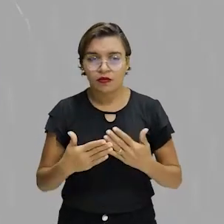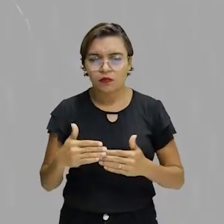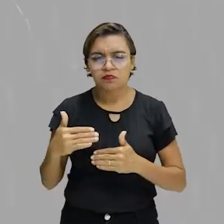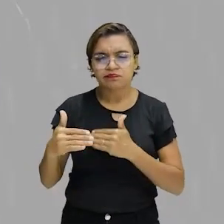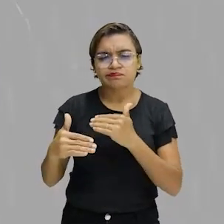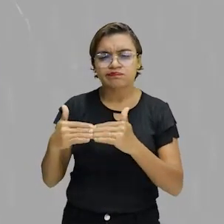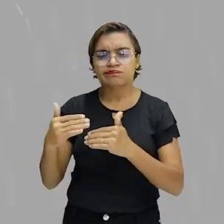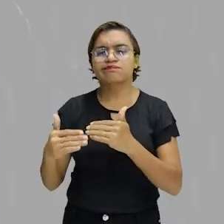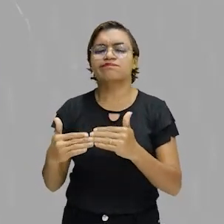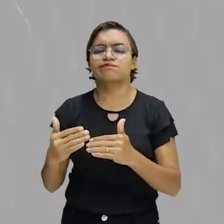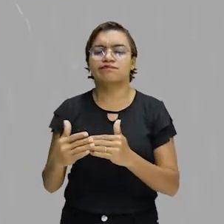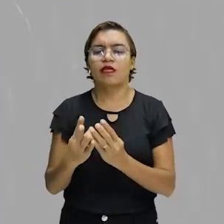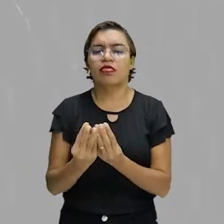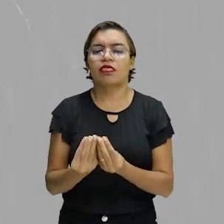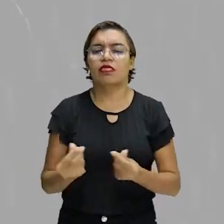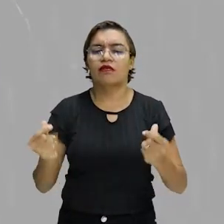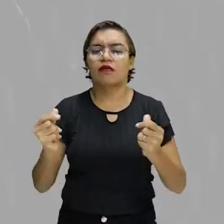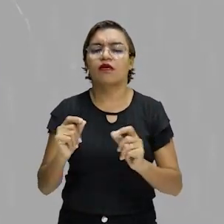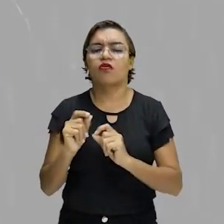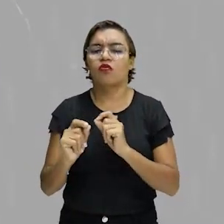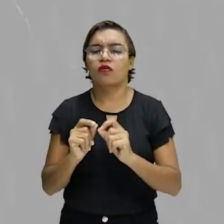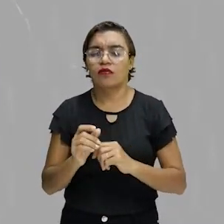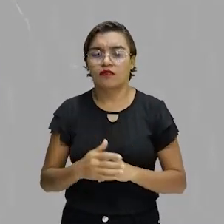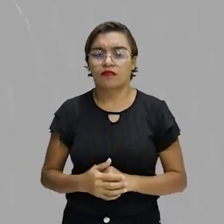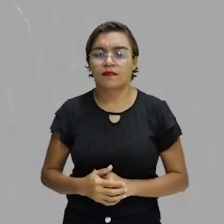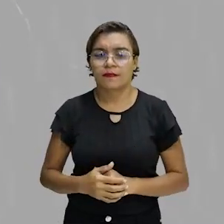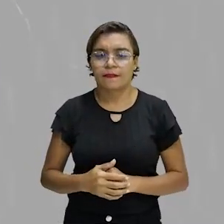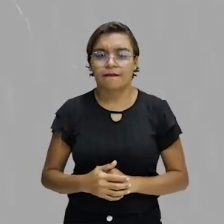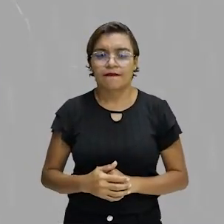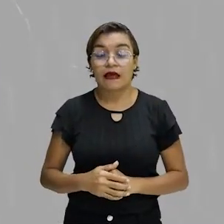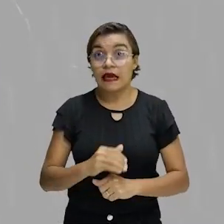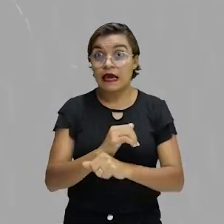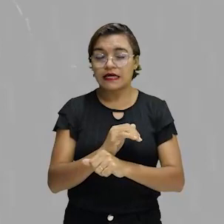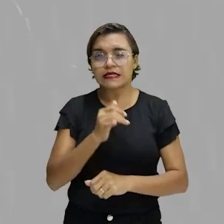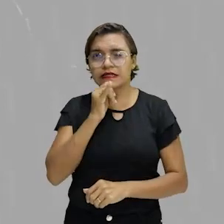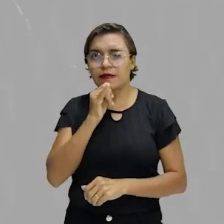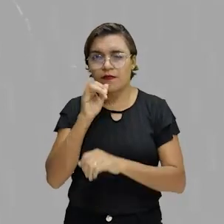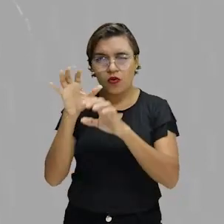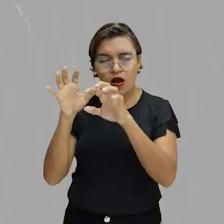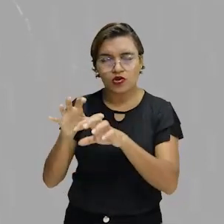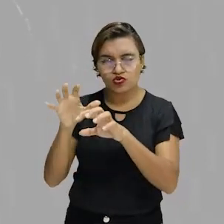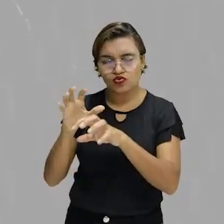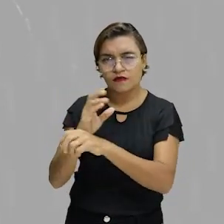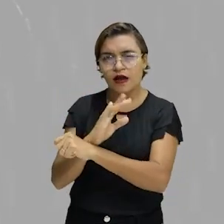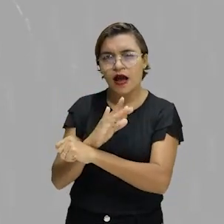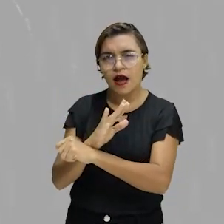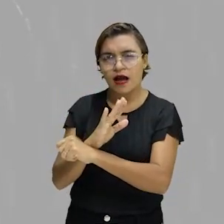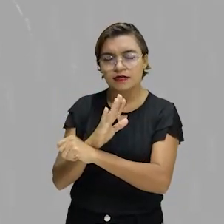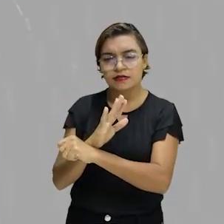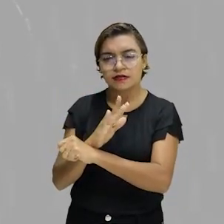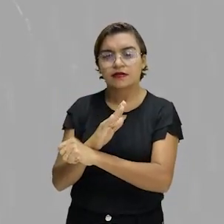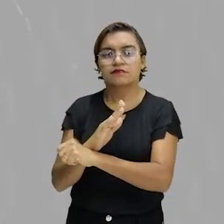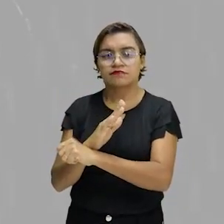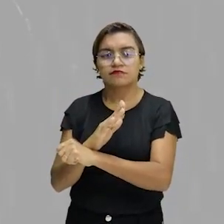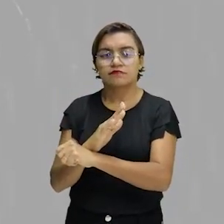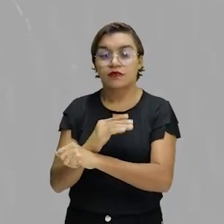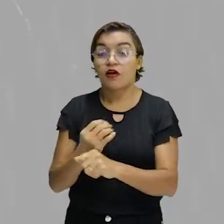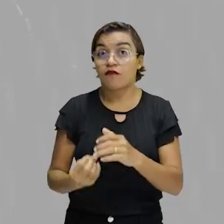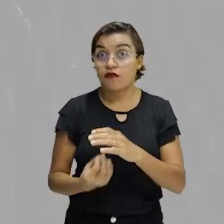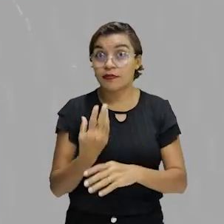processo de deterioração se devar se desde a chuva porque nós temos a formação do de um